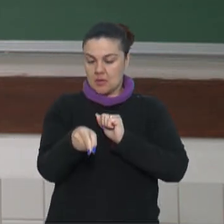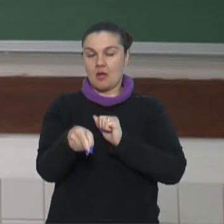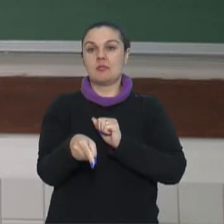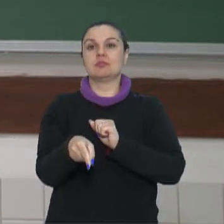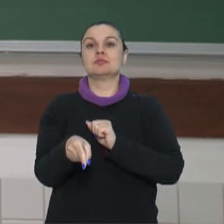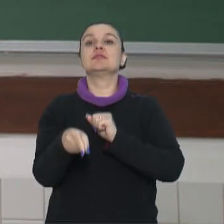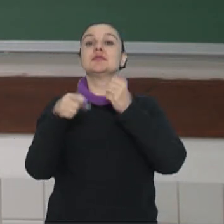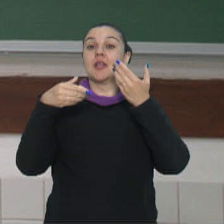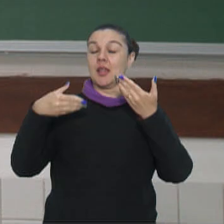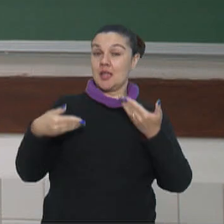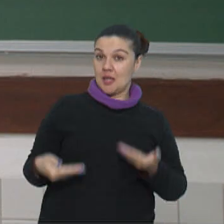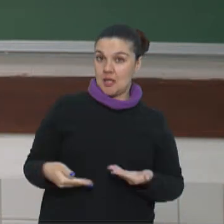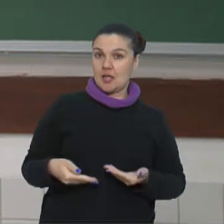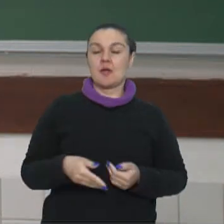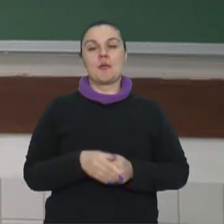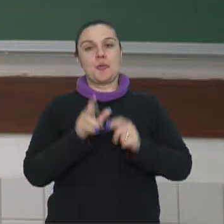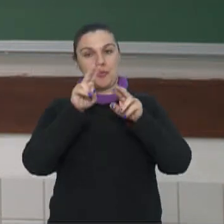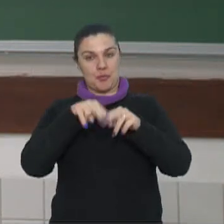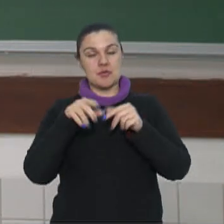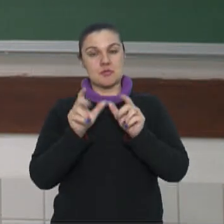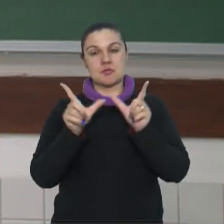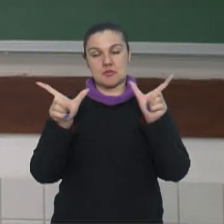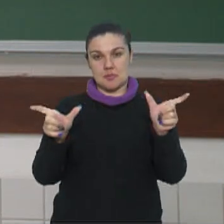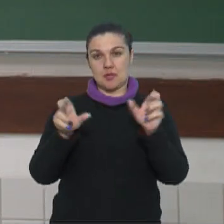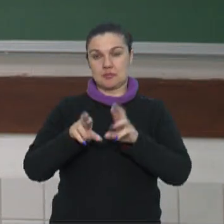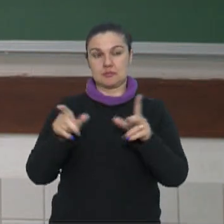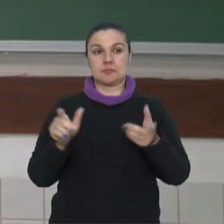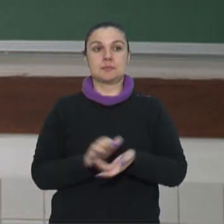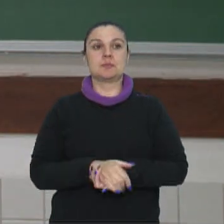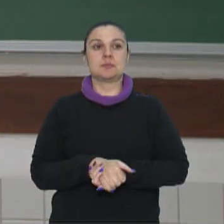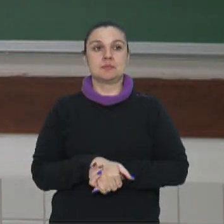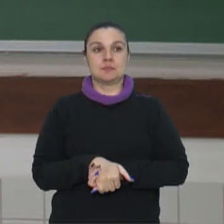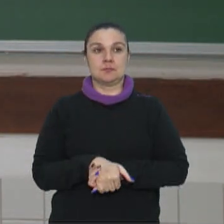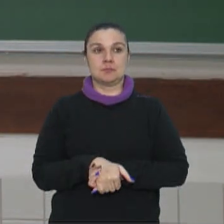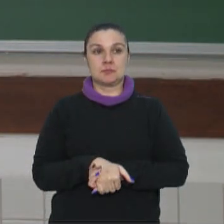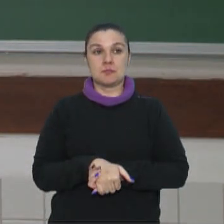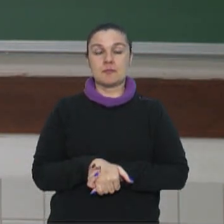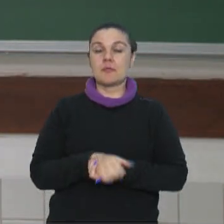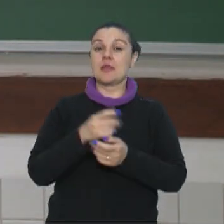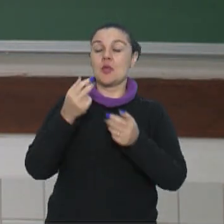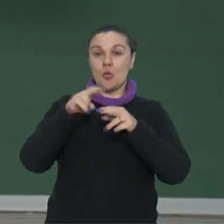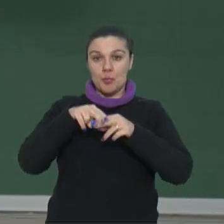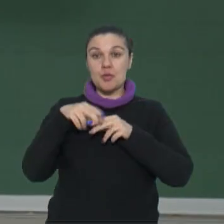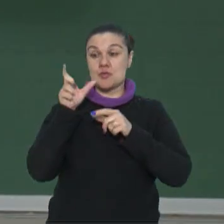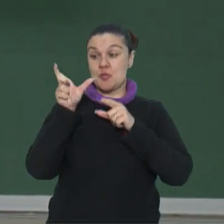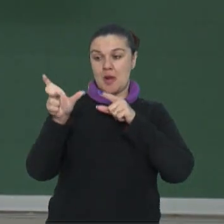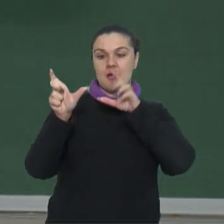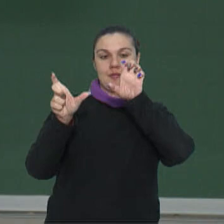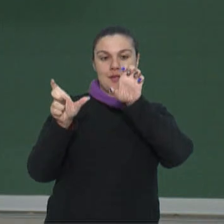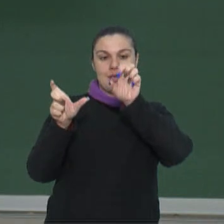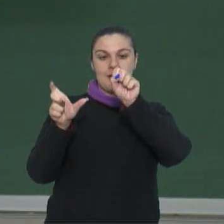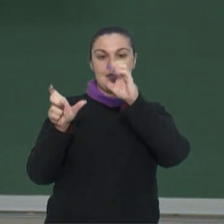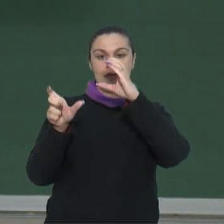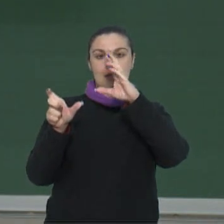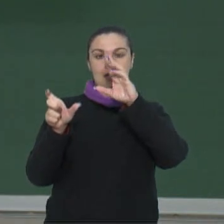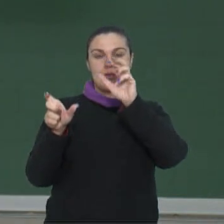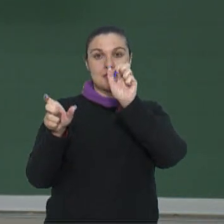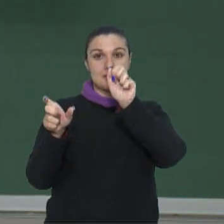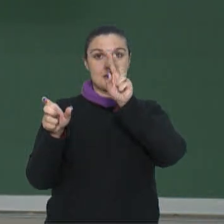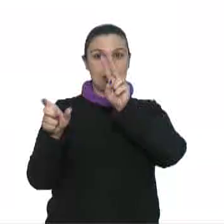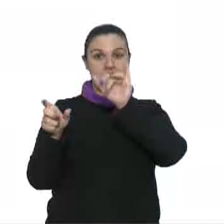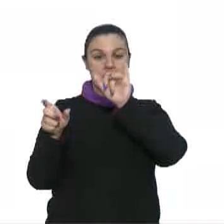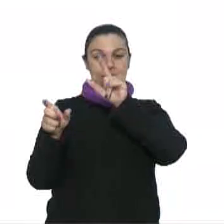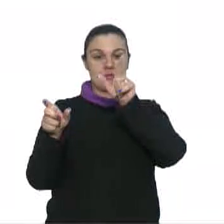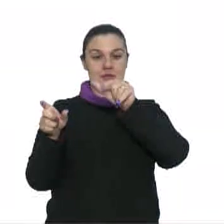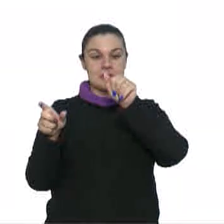seja, a ser um escravizado, ok? Por isso o termo escravizado, é muito importante entendermos esse conceito. Prisioneiros de